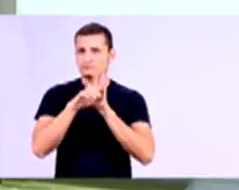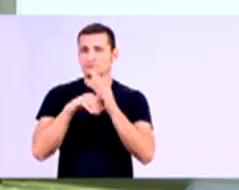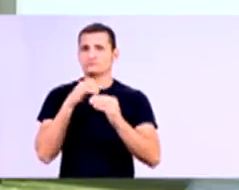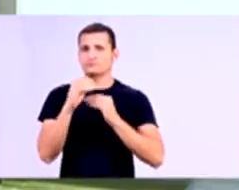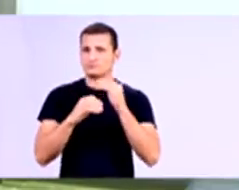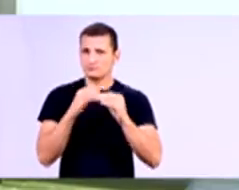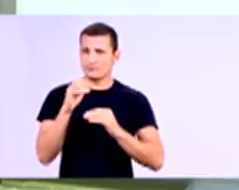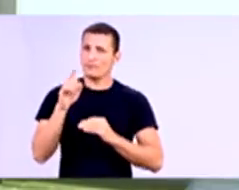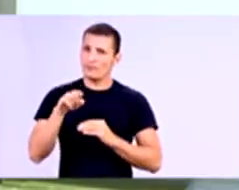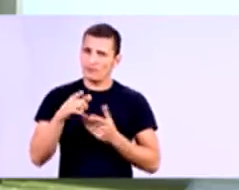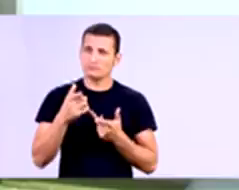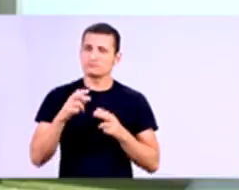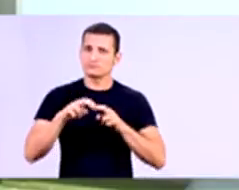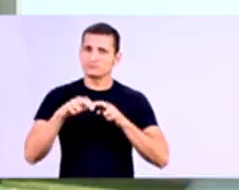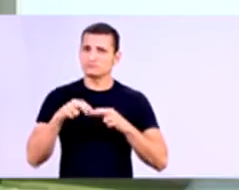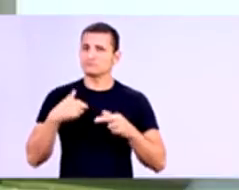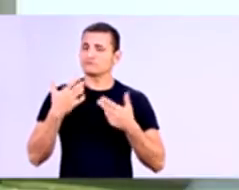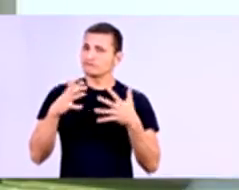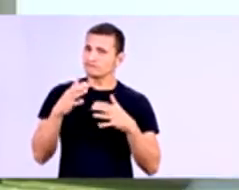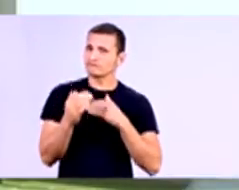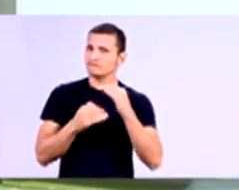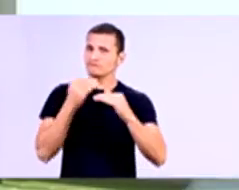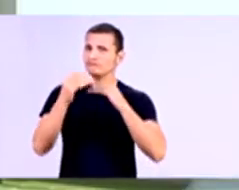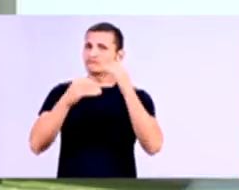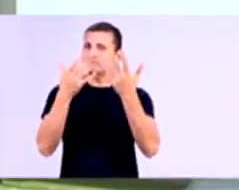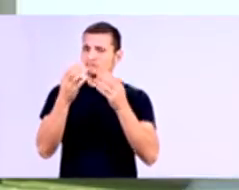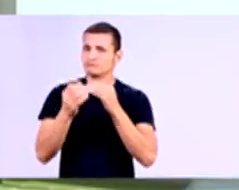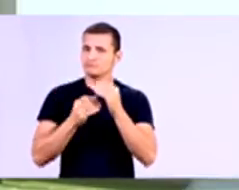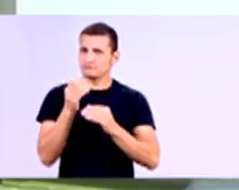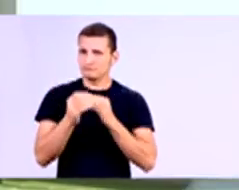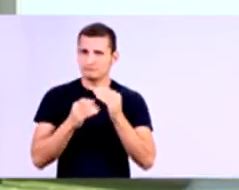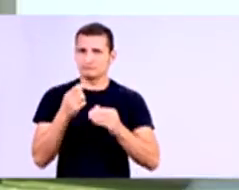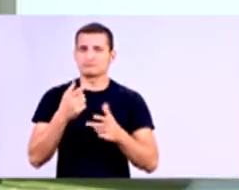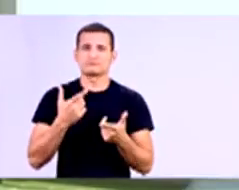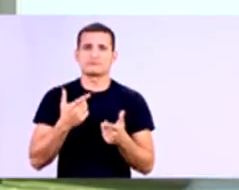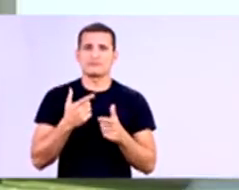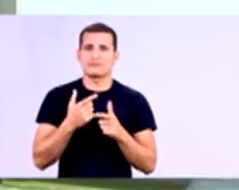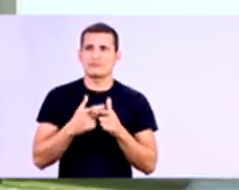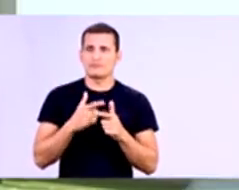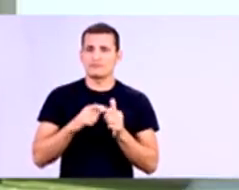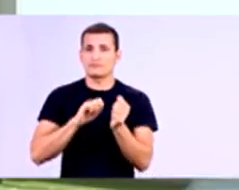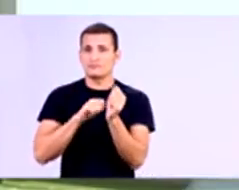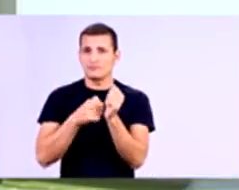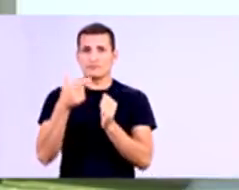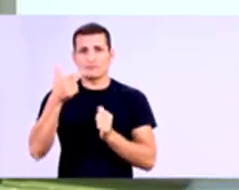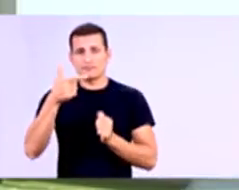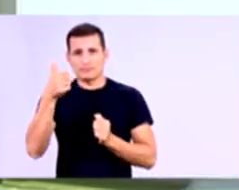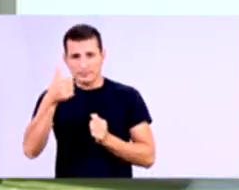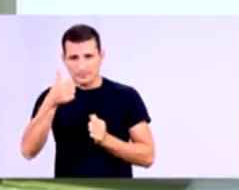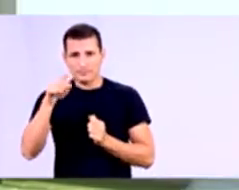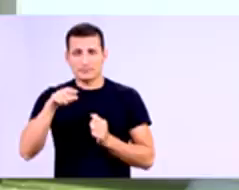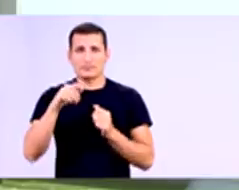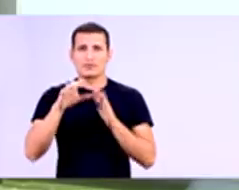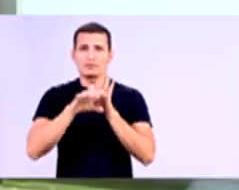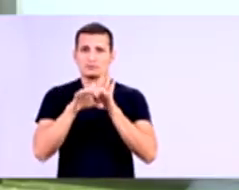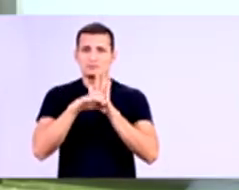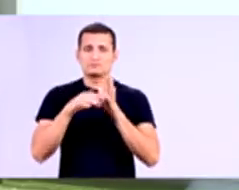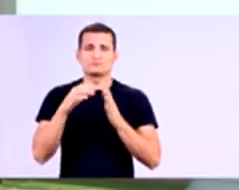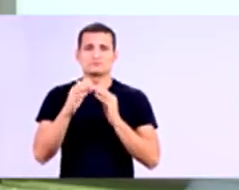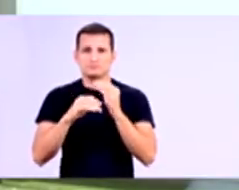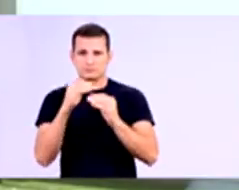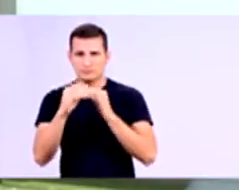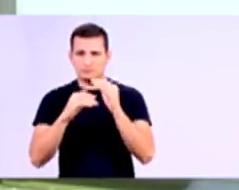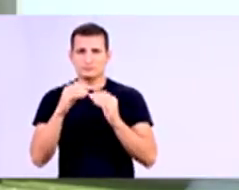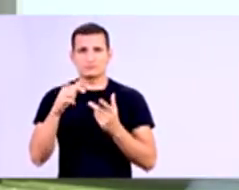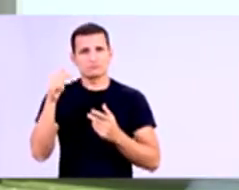um dos motivos que eu quis não evoluir tanto para o banco de dados, porque chave primária é conceito de banco. Para quem ainda está